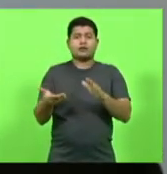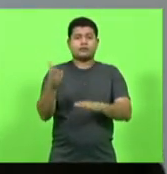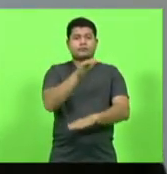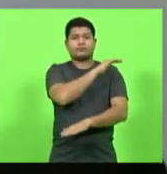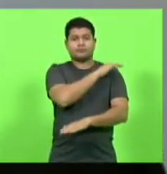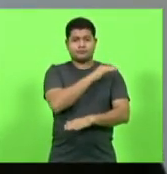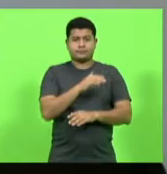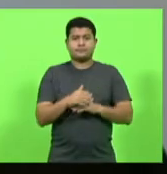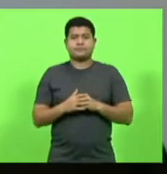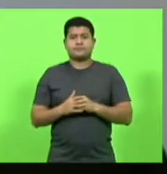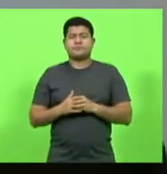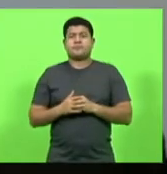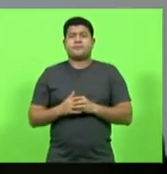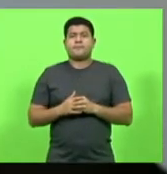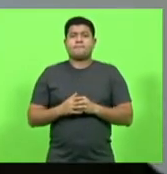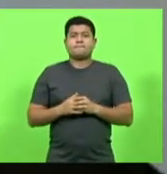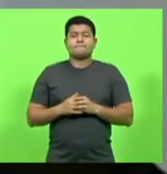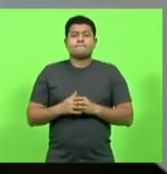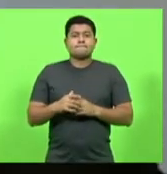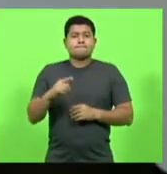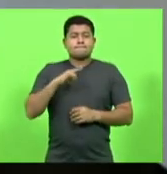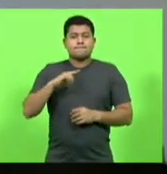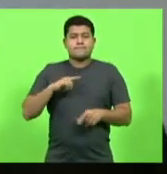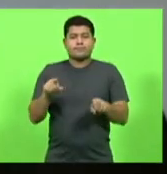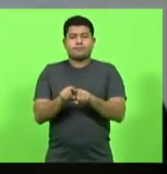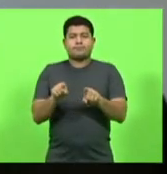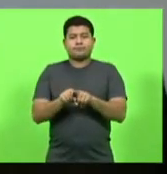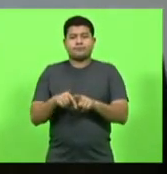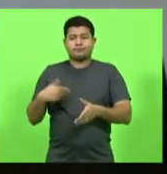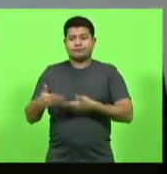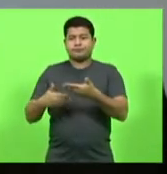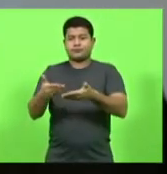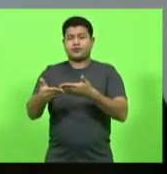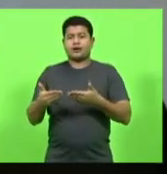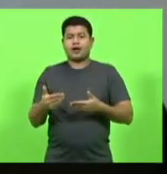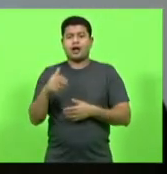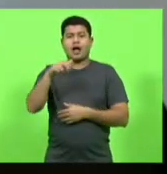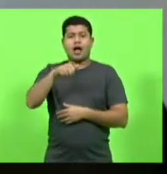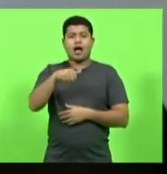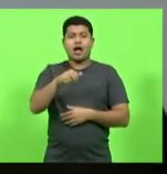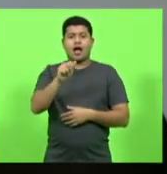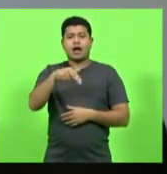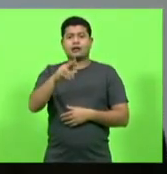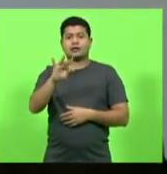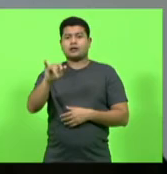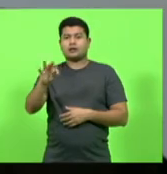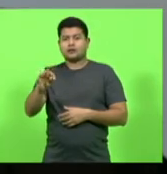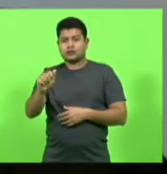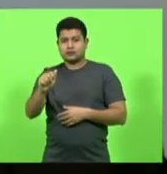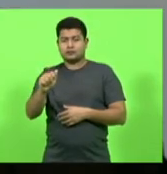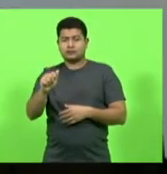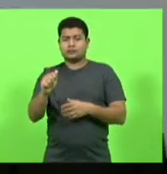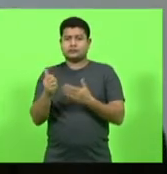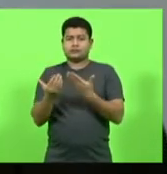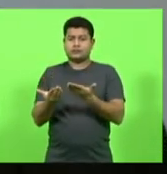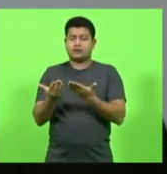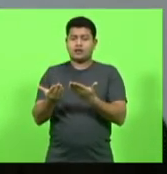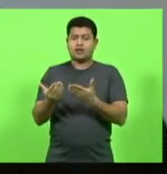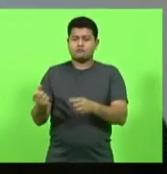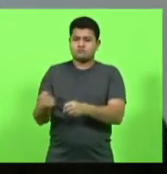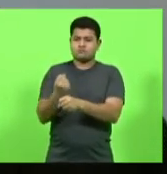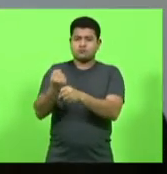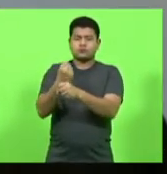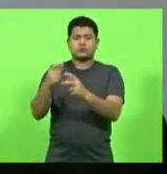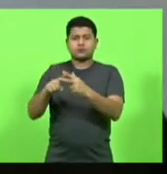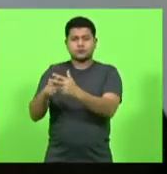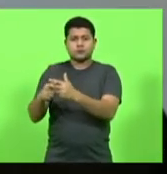vice-versa. Nós temos em andamento a Anitta Garibaldi e Celso Ramos, que não parem essas obras por falta